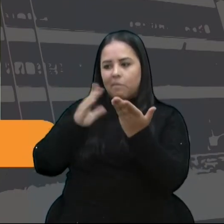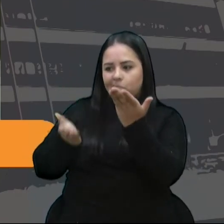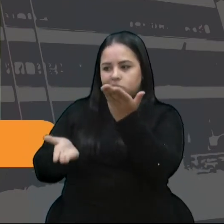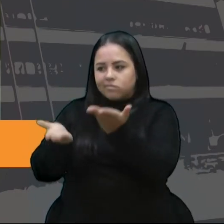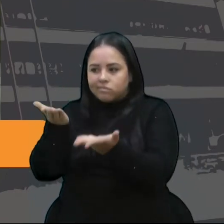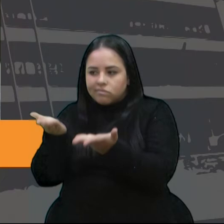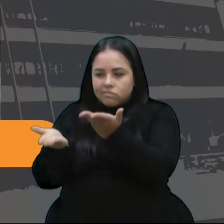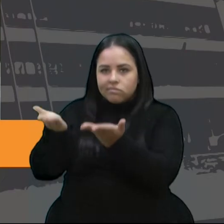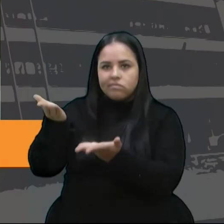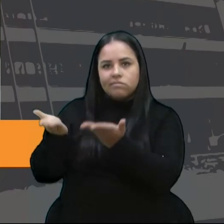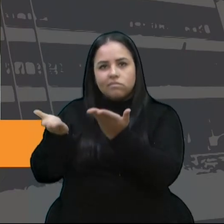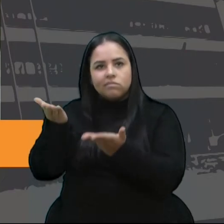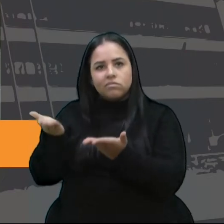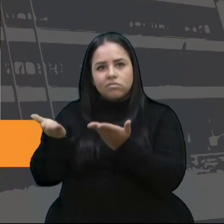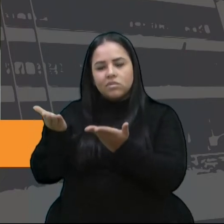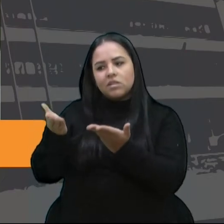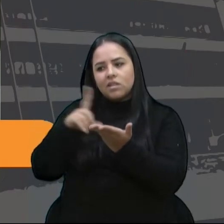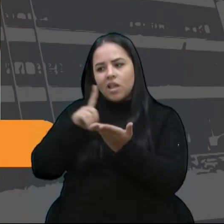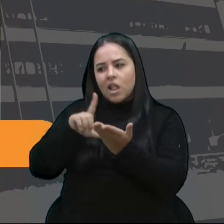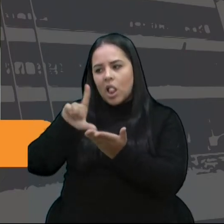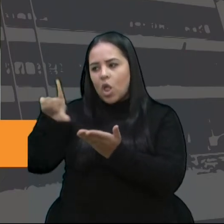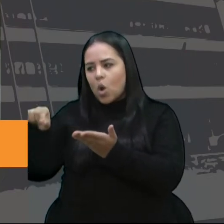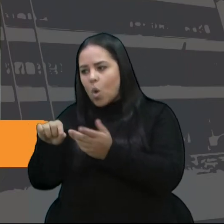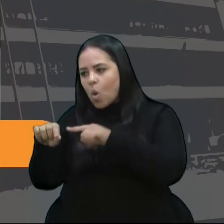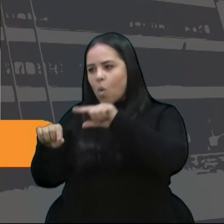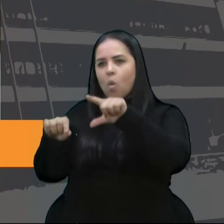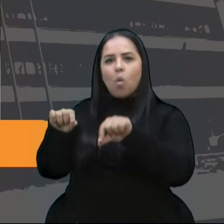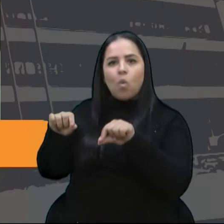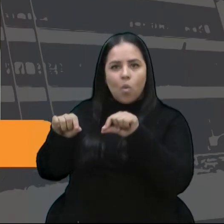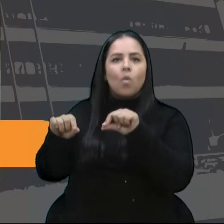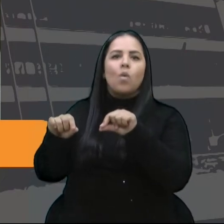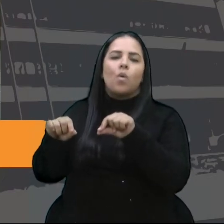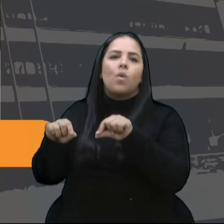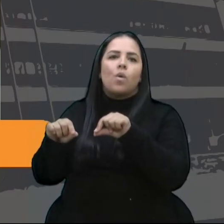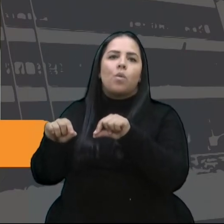que opinativas ou opiniões ou